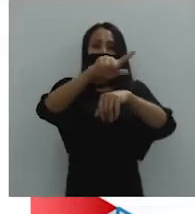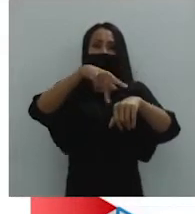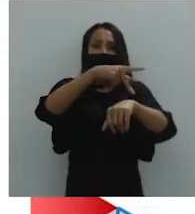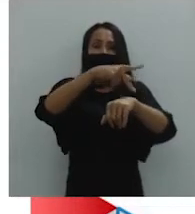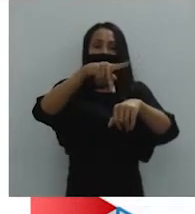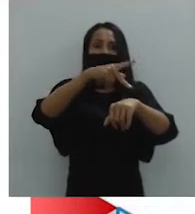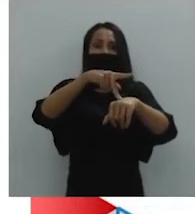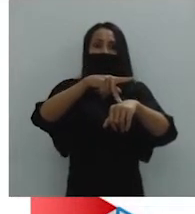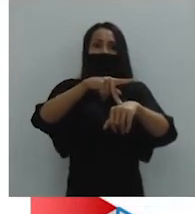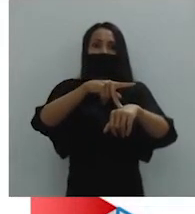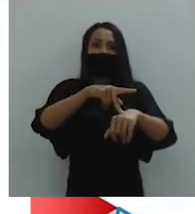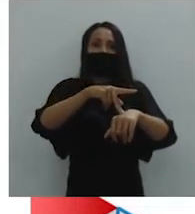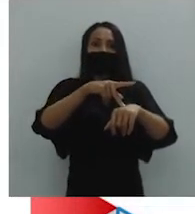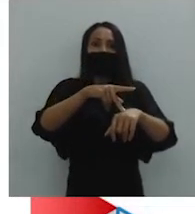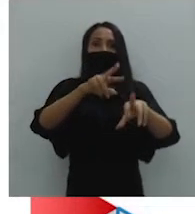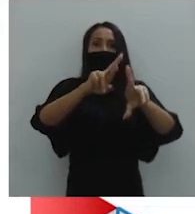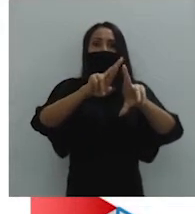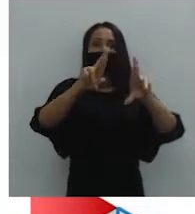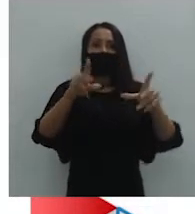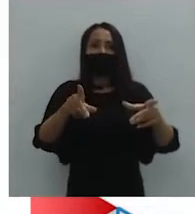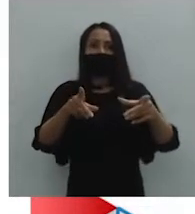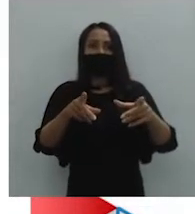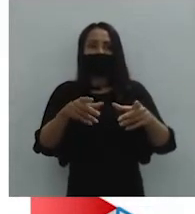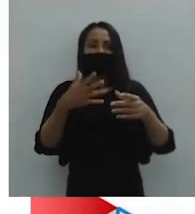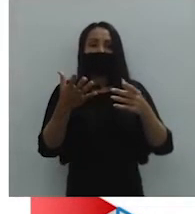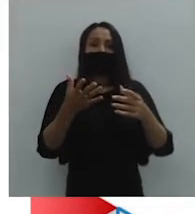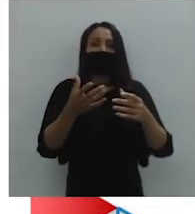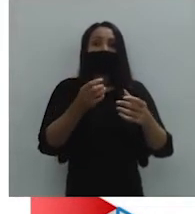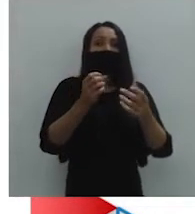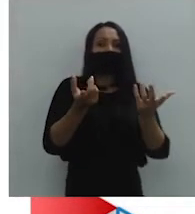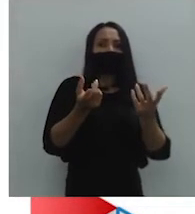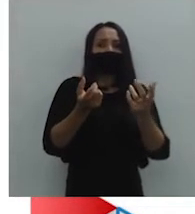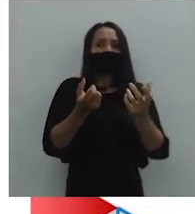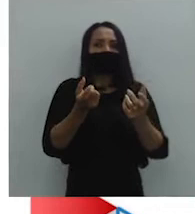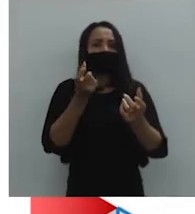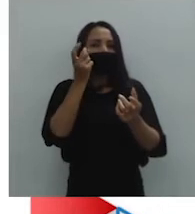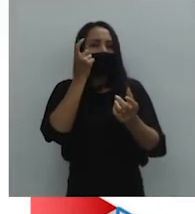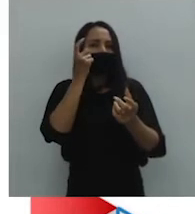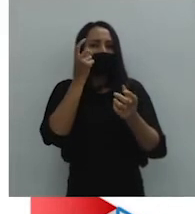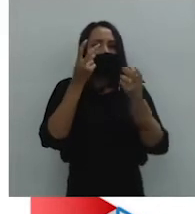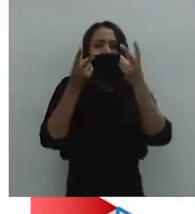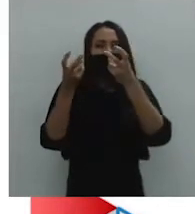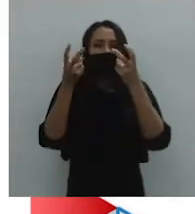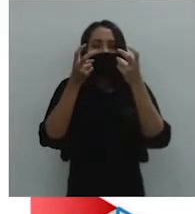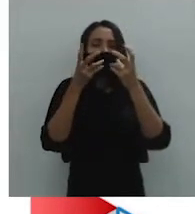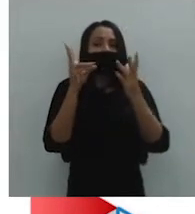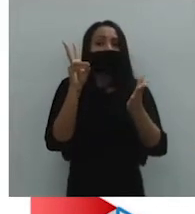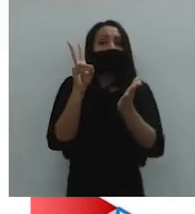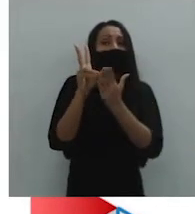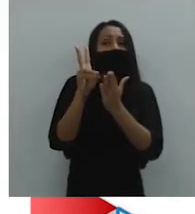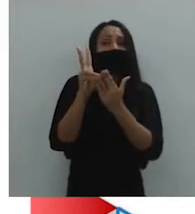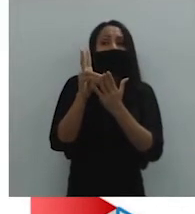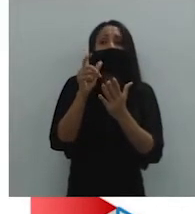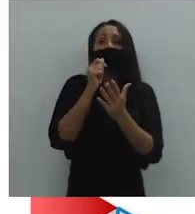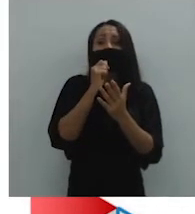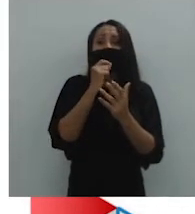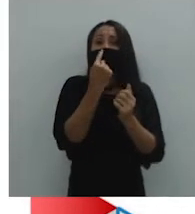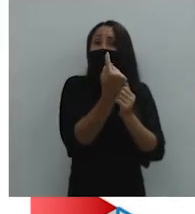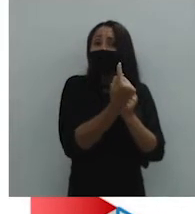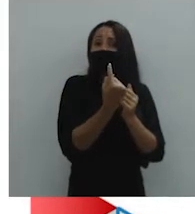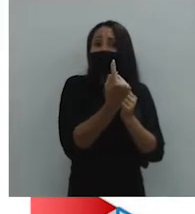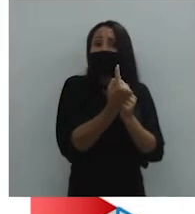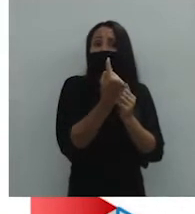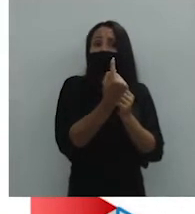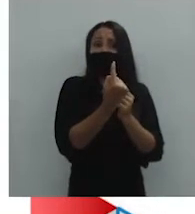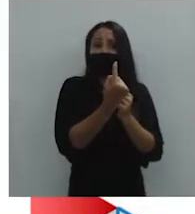difere muito da altura, né? Da sua descoberta, quando os índios ainda eram os únicos